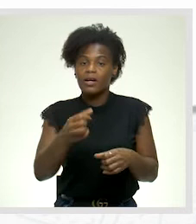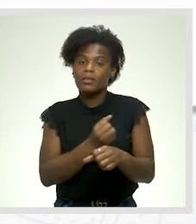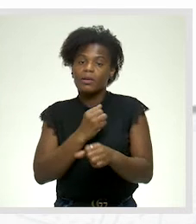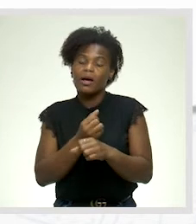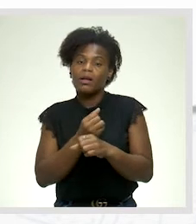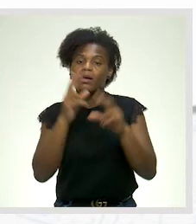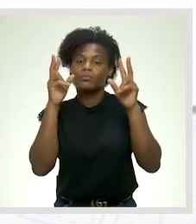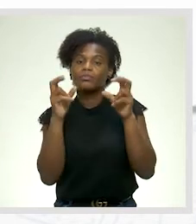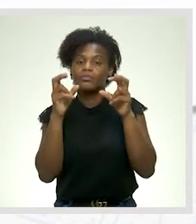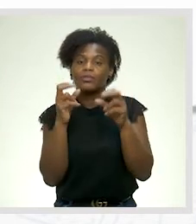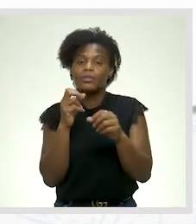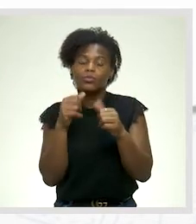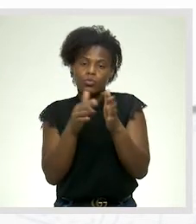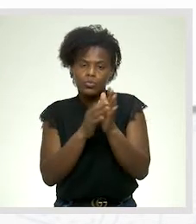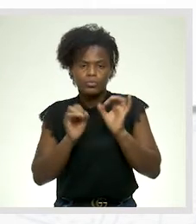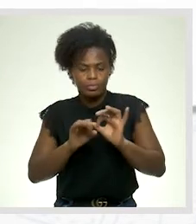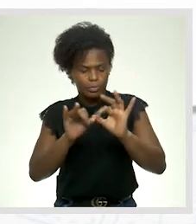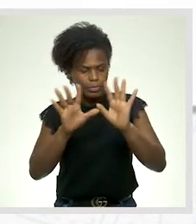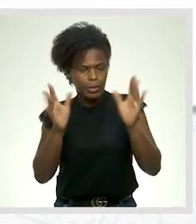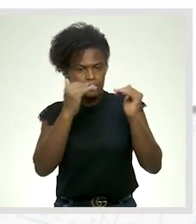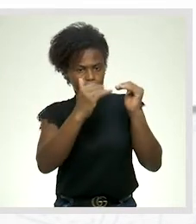questões em pormenor.